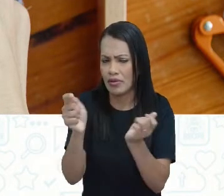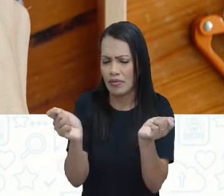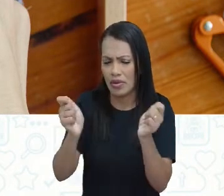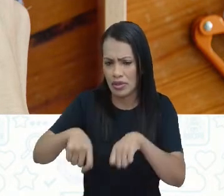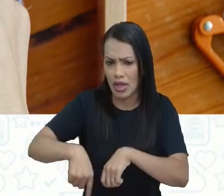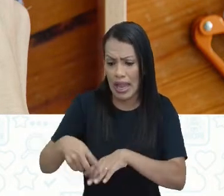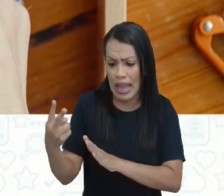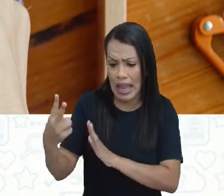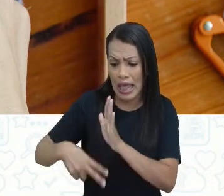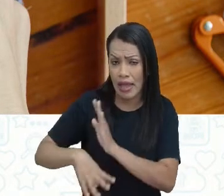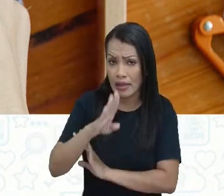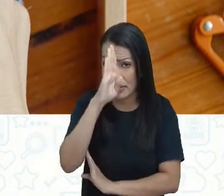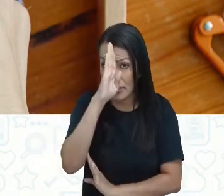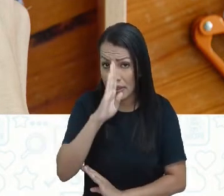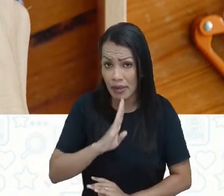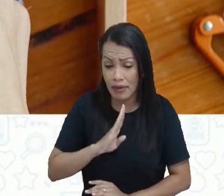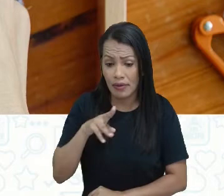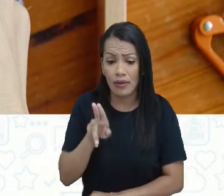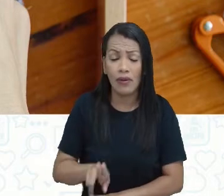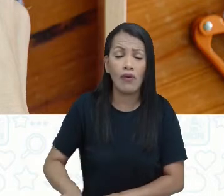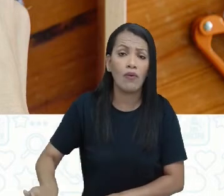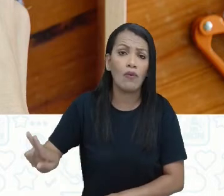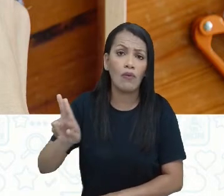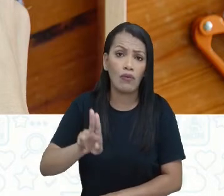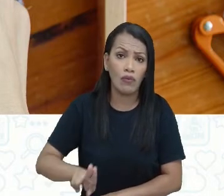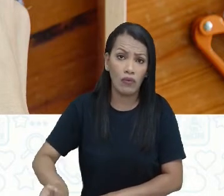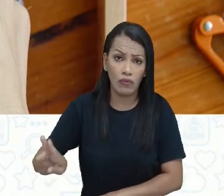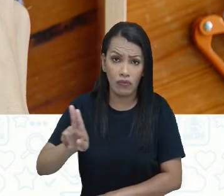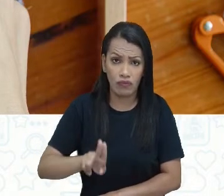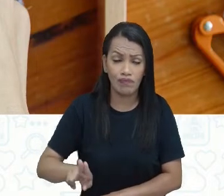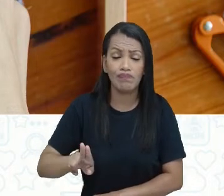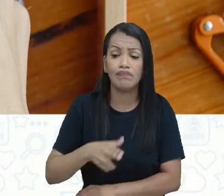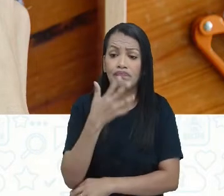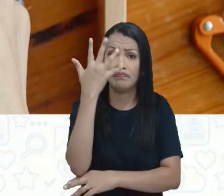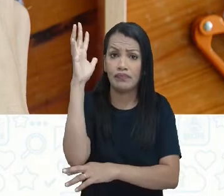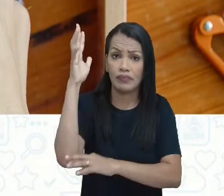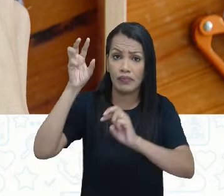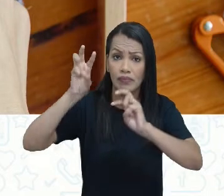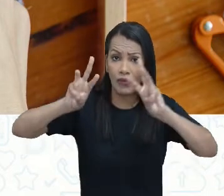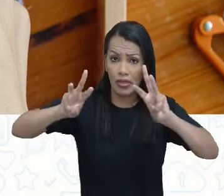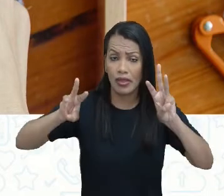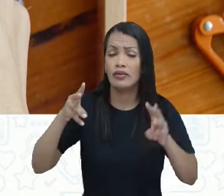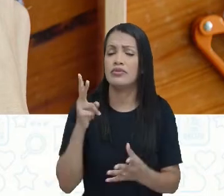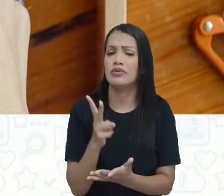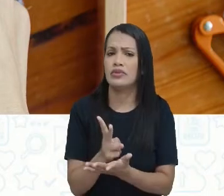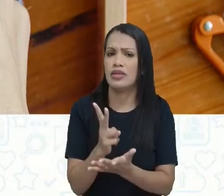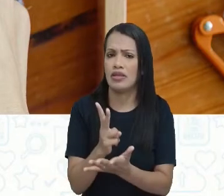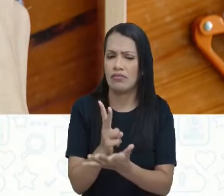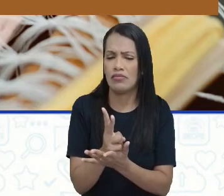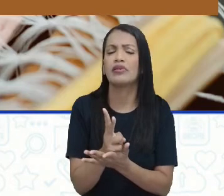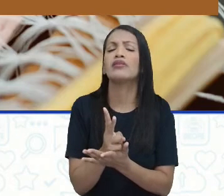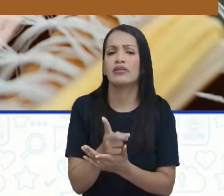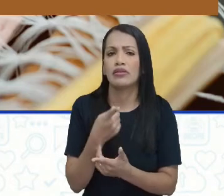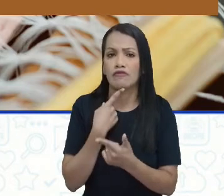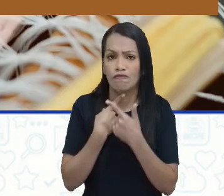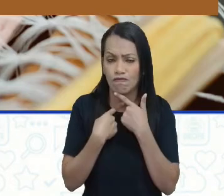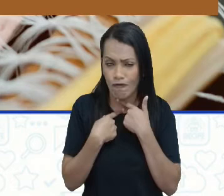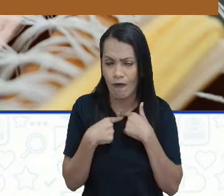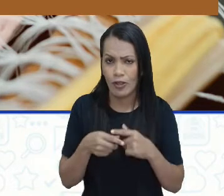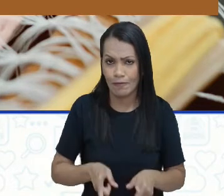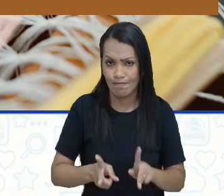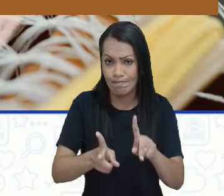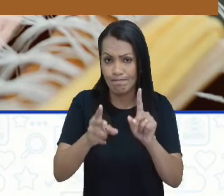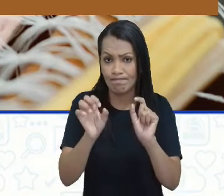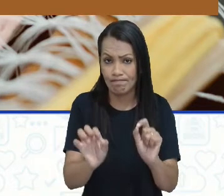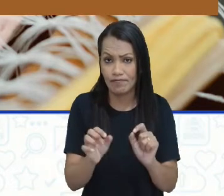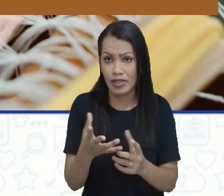gratuitamente. Então, use e abuse da Árvore de Livros sempre que desejar e converse com seus colegas. Agora a gente vai